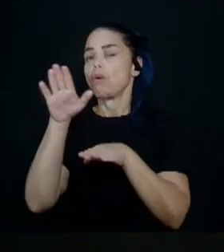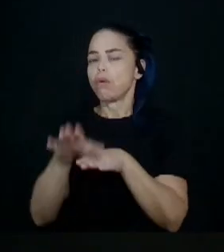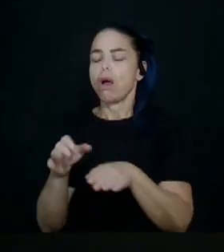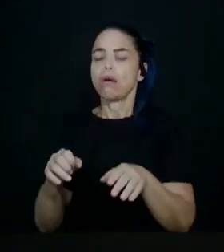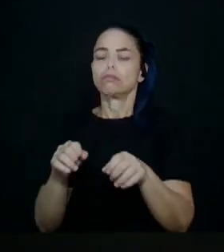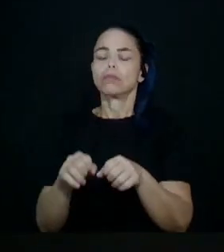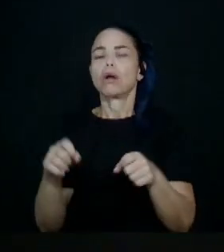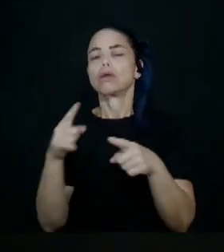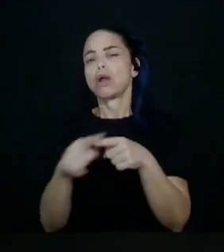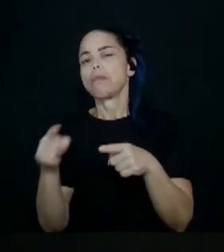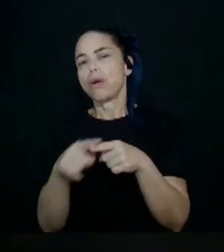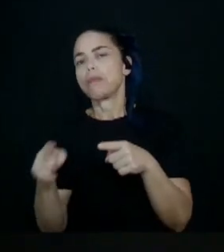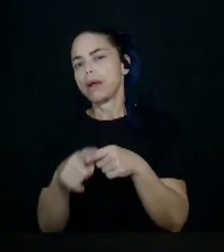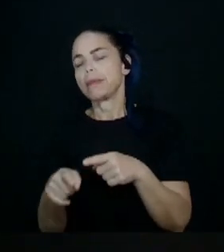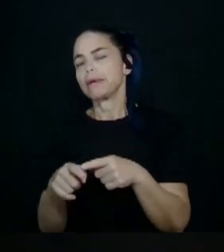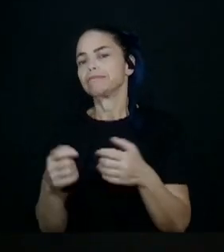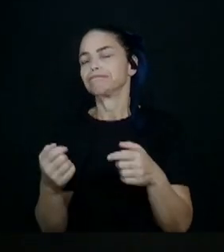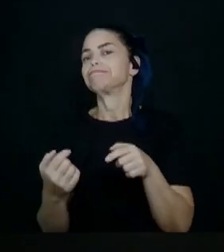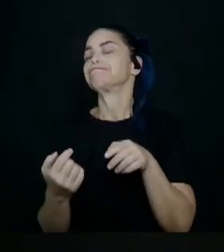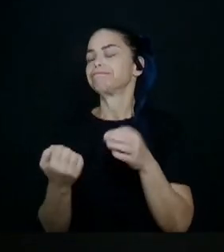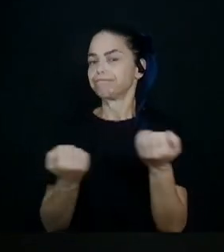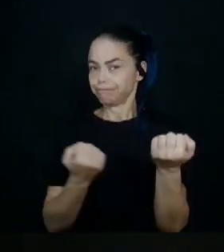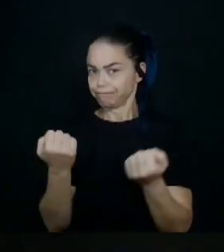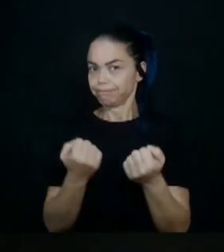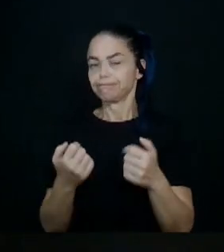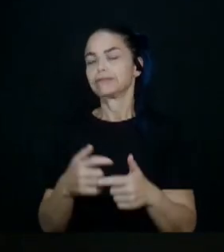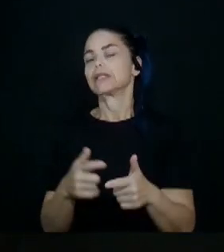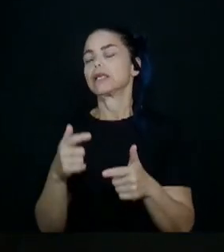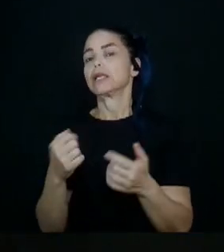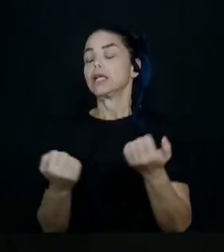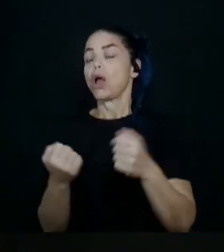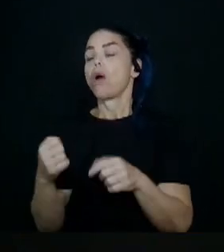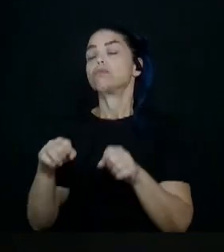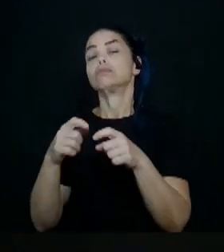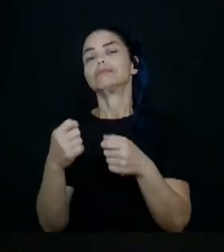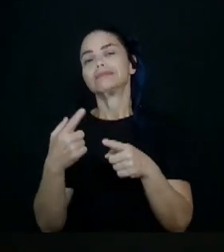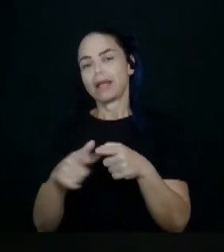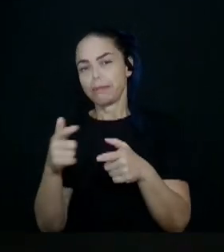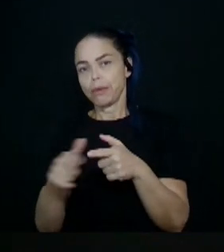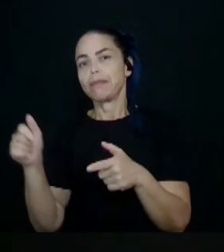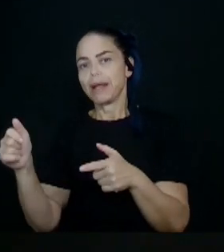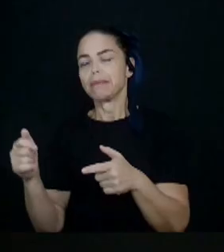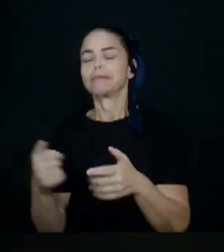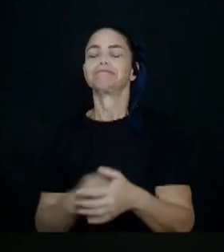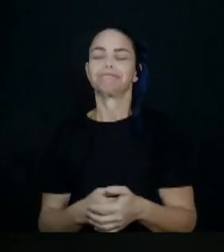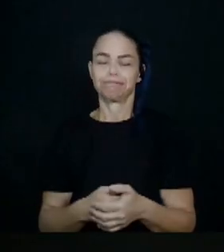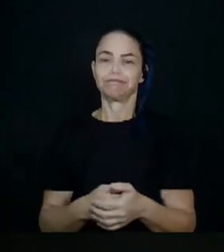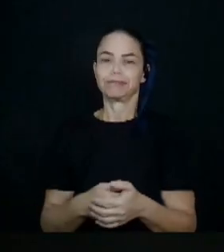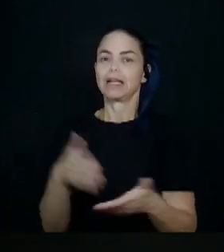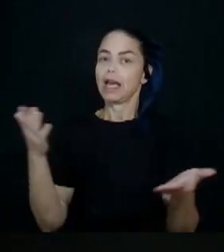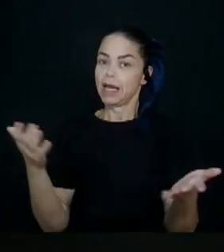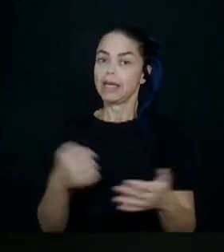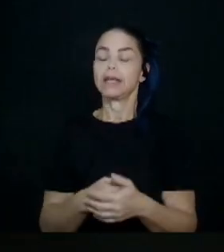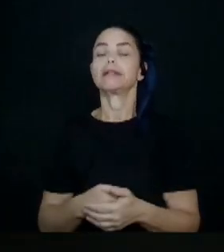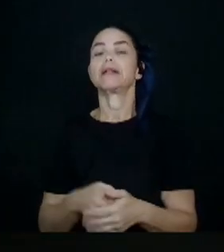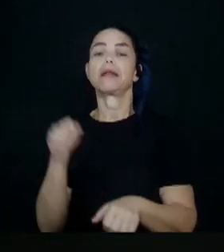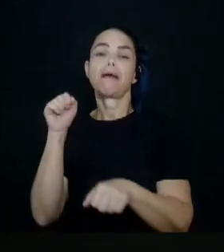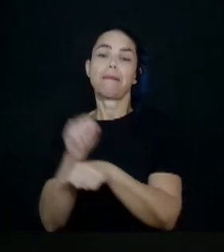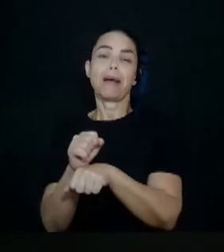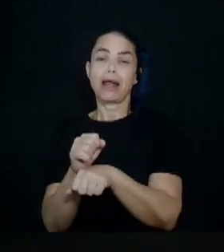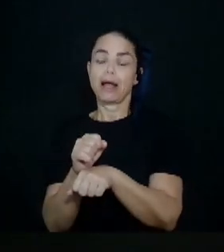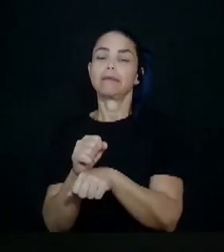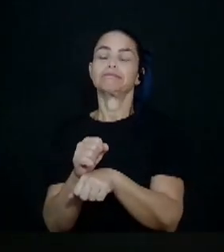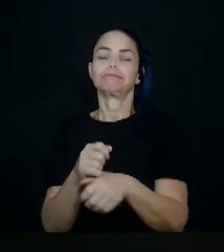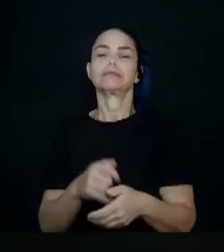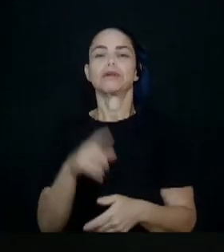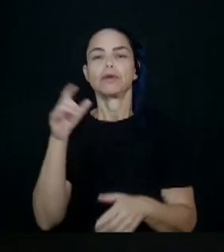via. Agora, essa questão de carro, olha só, eu vi um vídeo que aconteceu, que está no Instagram, de uma mulher que o